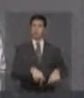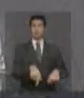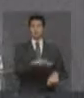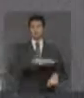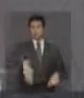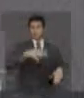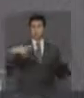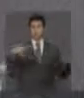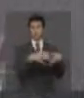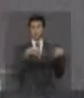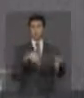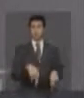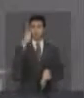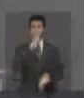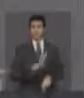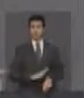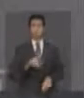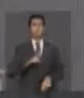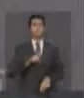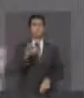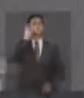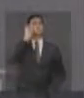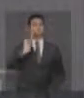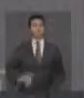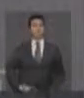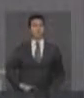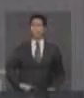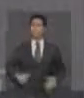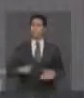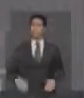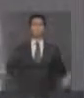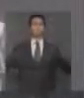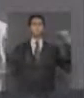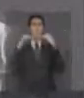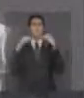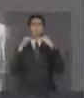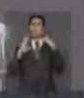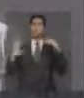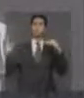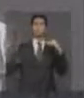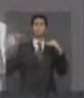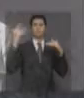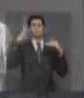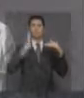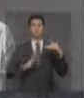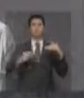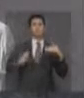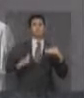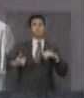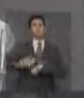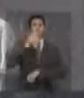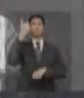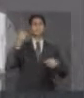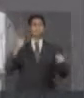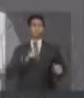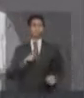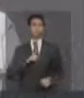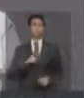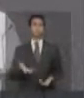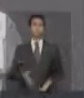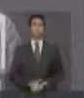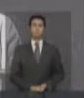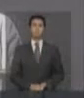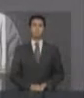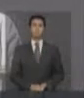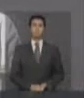têm o mesmo direito de todos os brasileiros de uma vida melhor. Por isso,